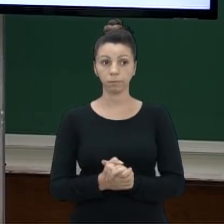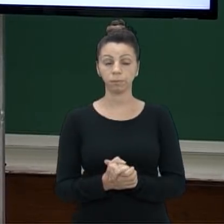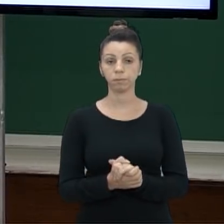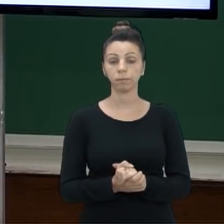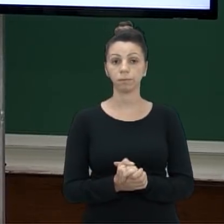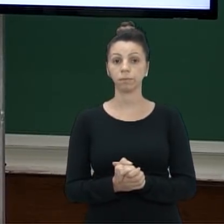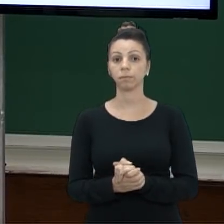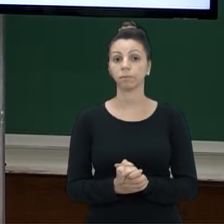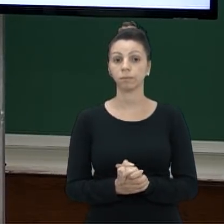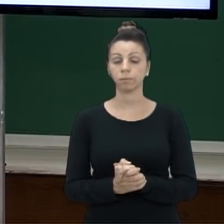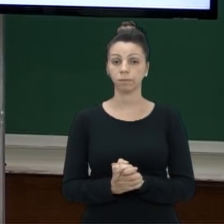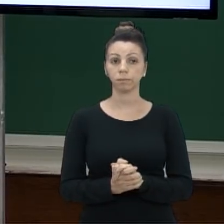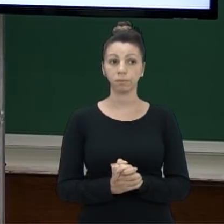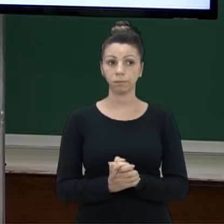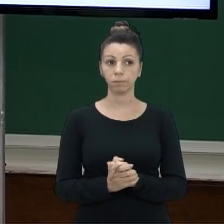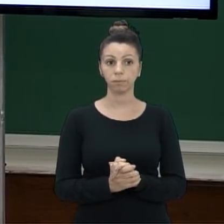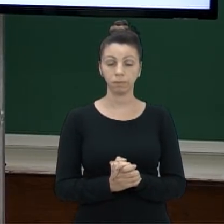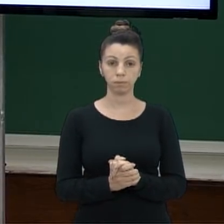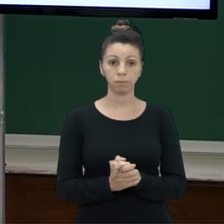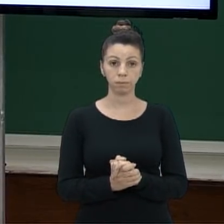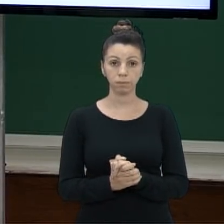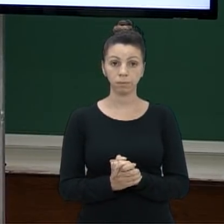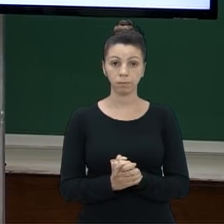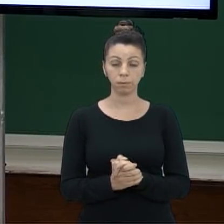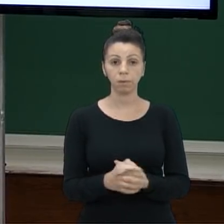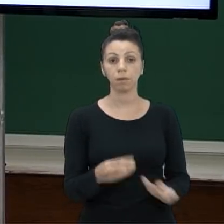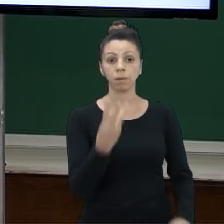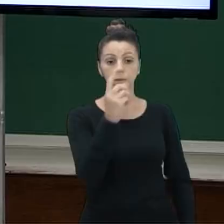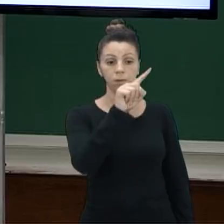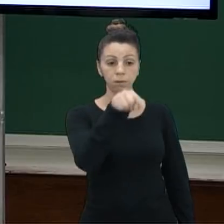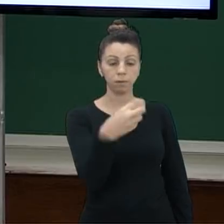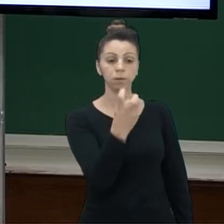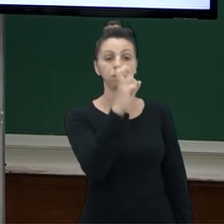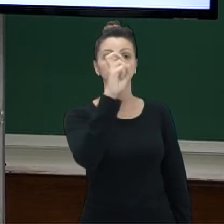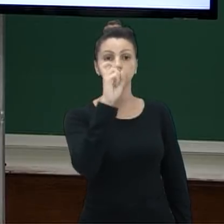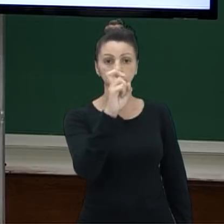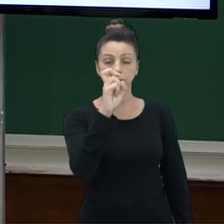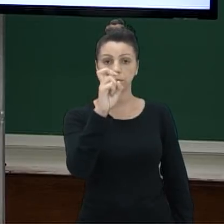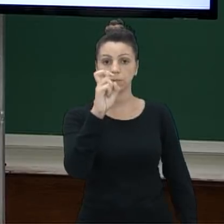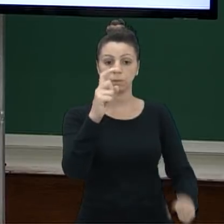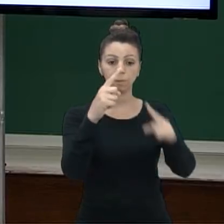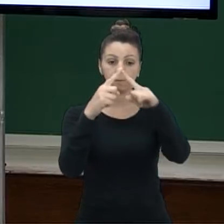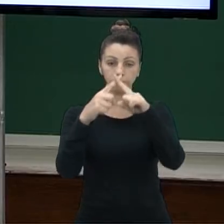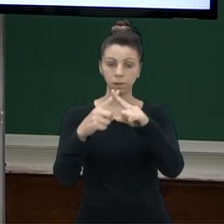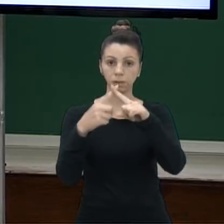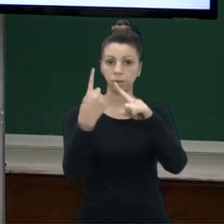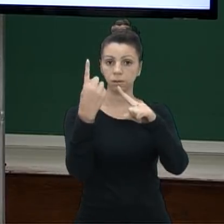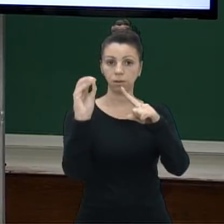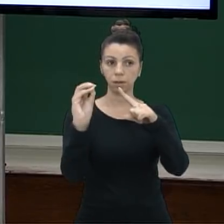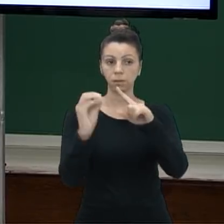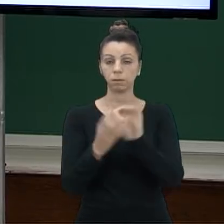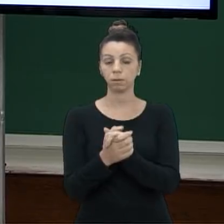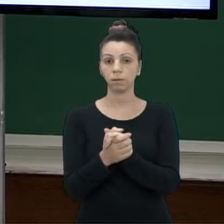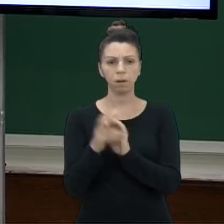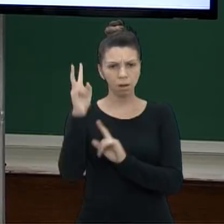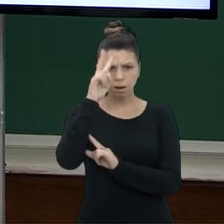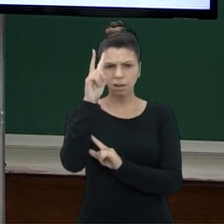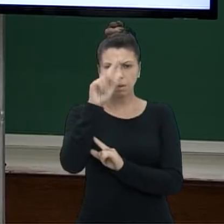Então, 10 vezes 10 vezes 10. Vamos lá. 3,5 vezes 10. Lembra daquilo? É só correr a